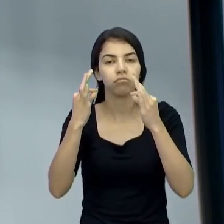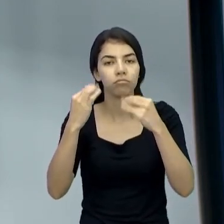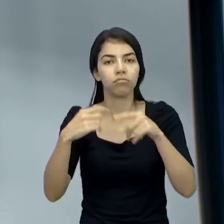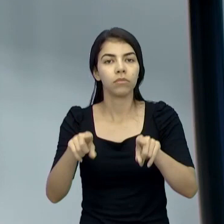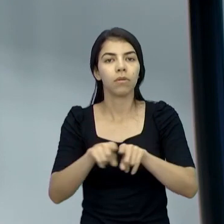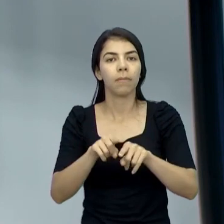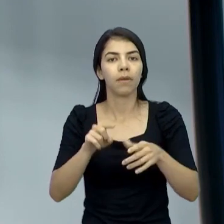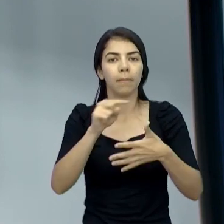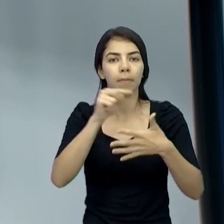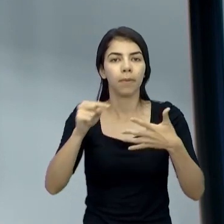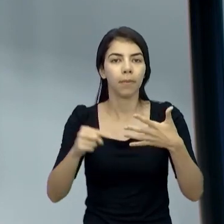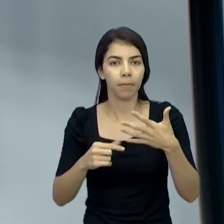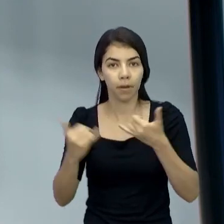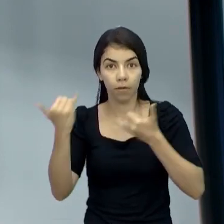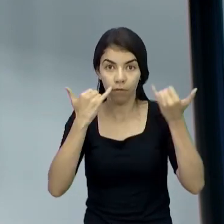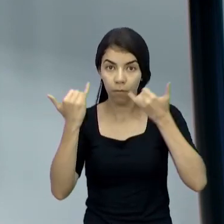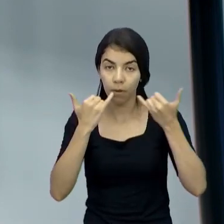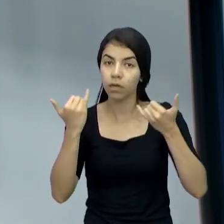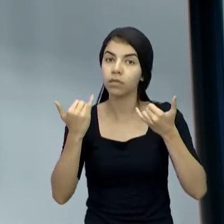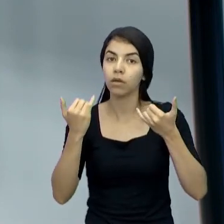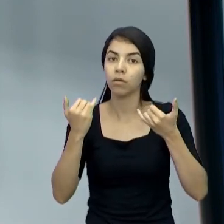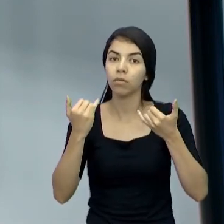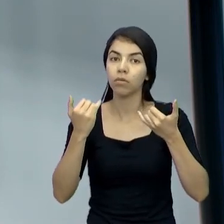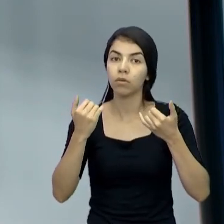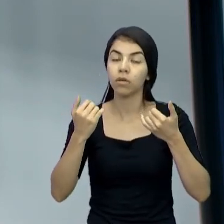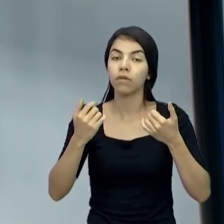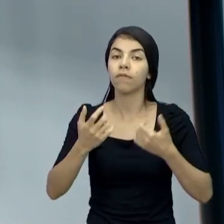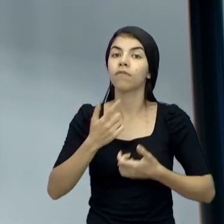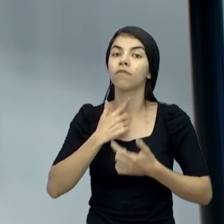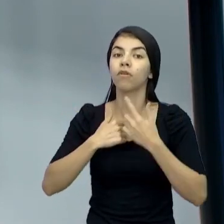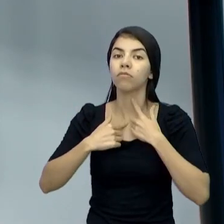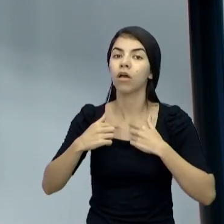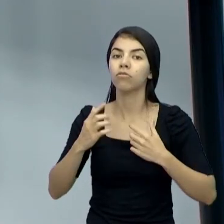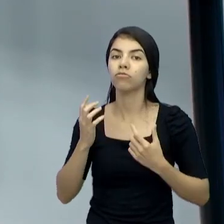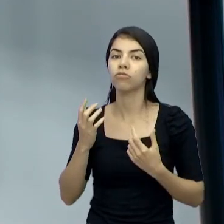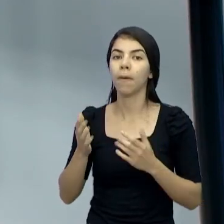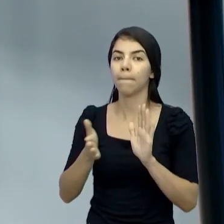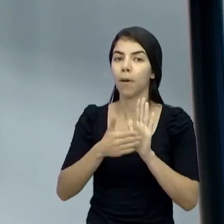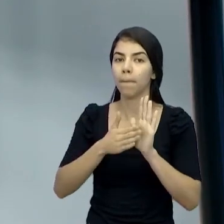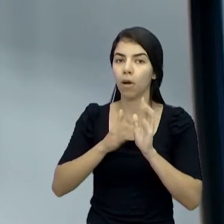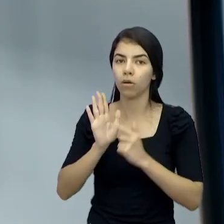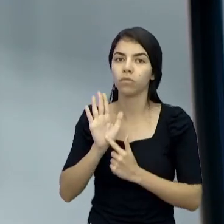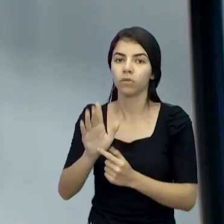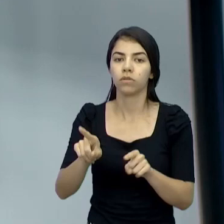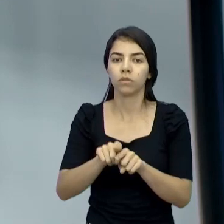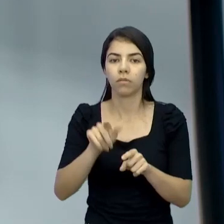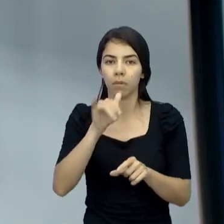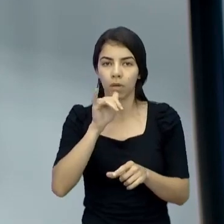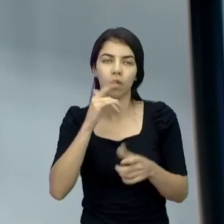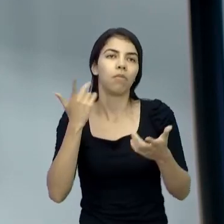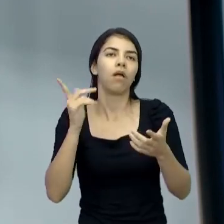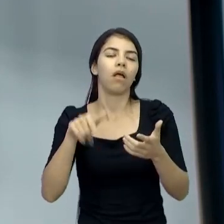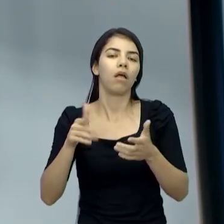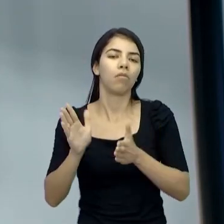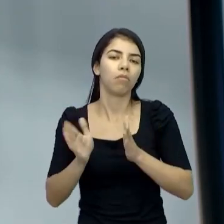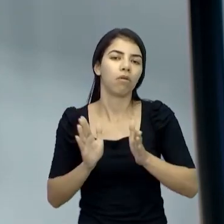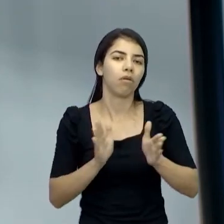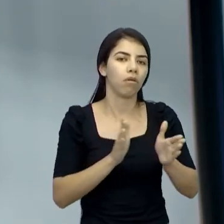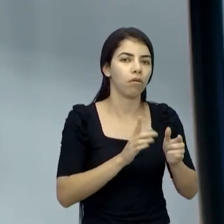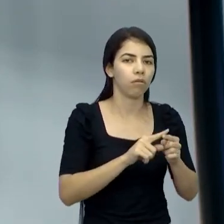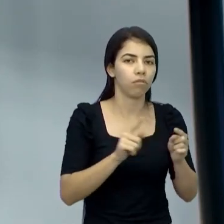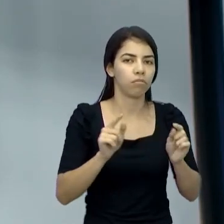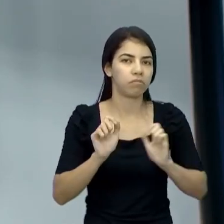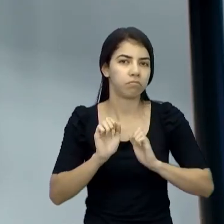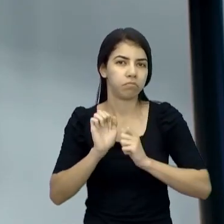essas informações que você quer passar. Então é isso, não precisa ser pirotécnico, não é